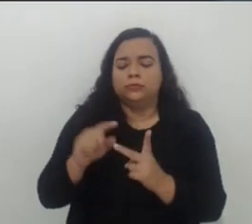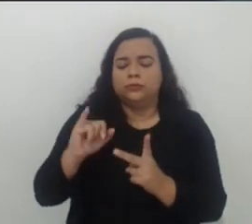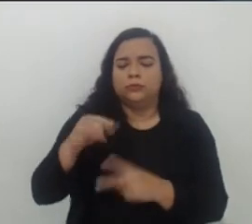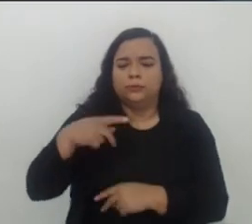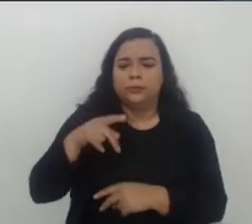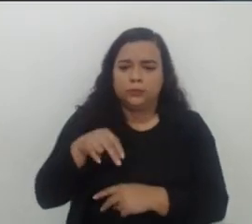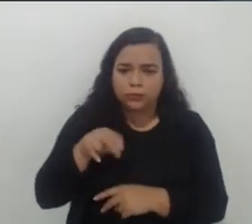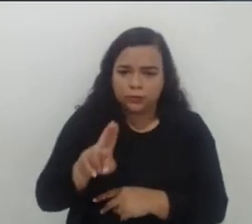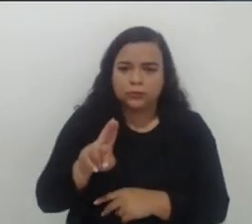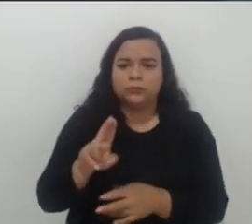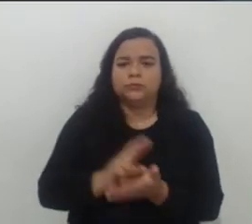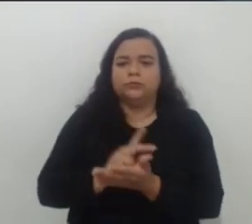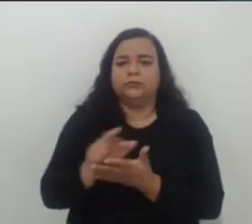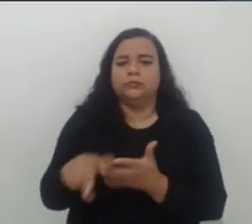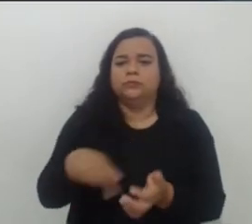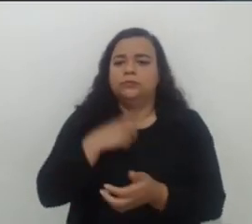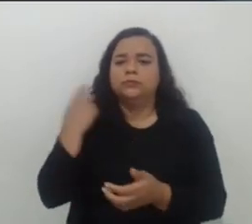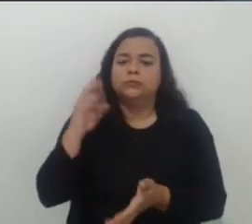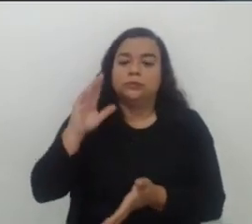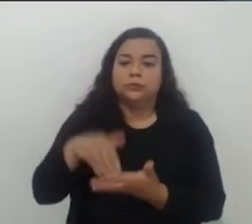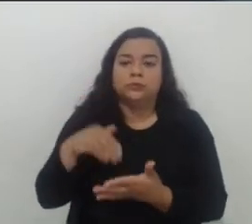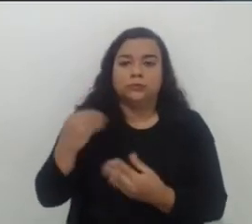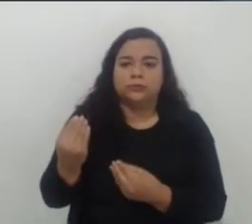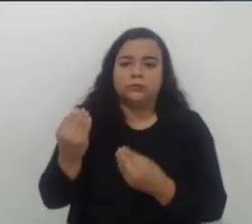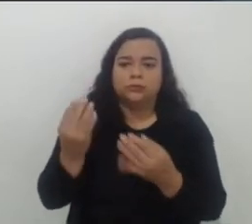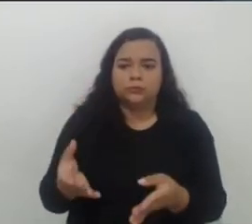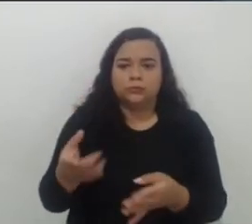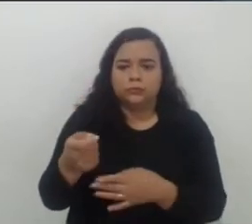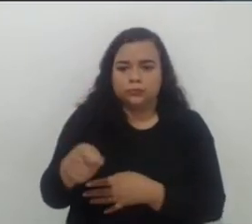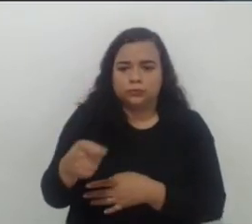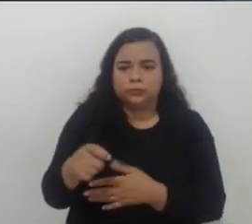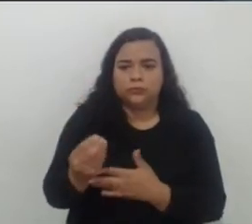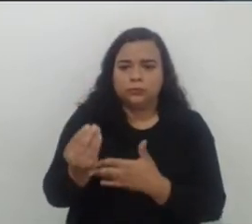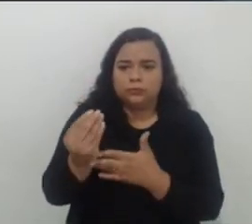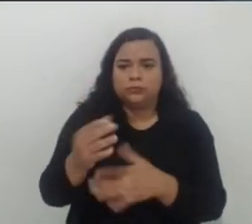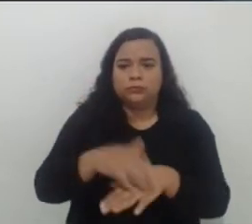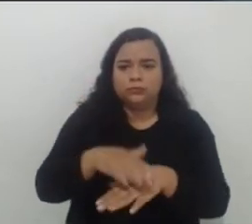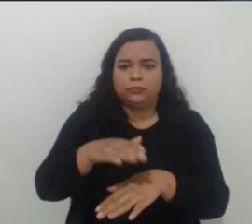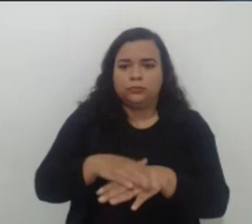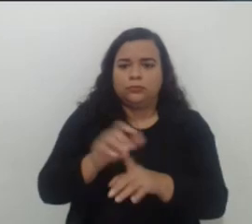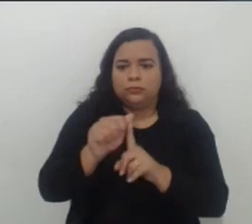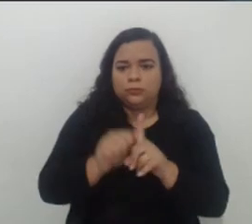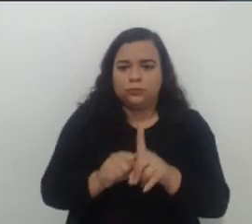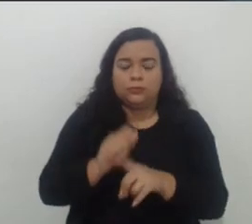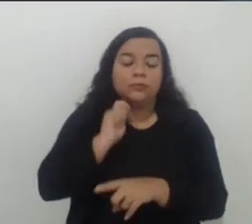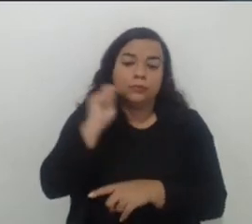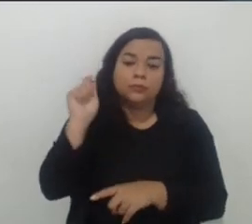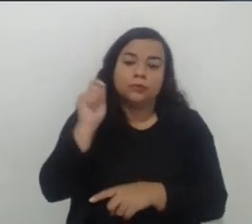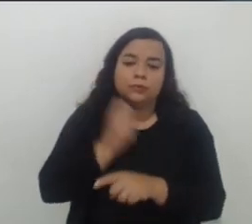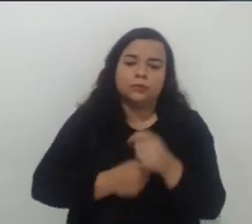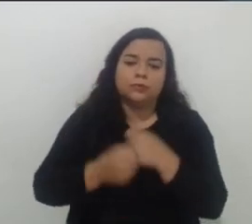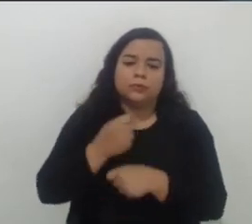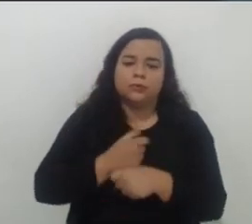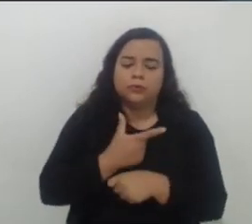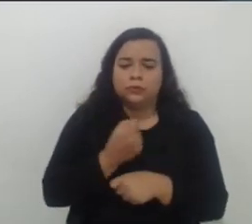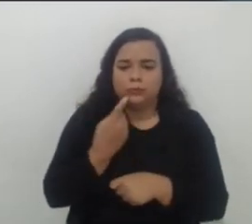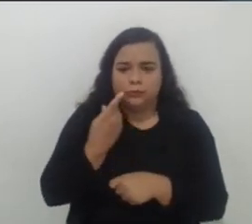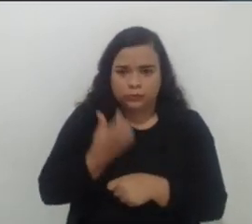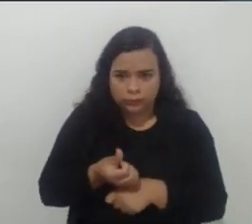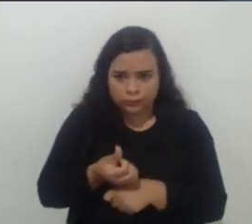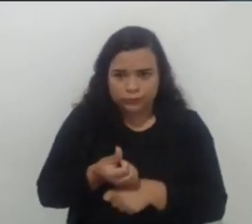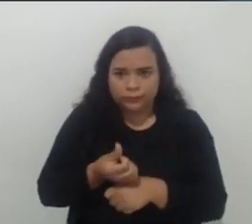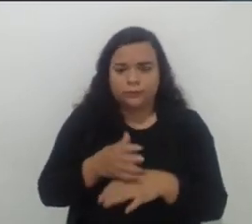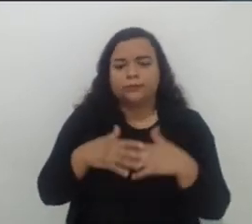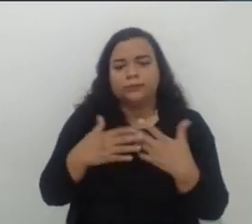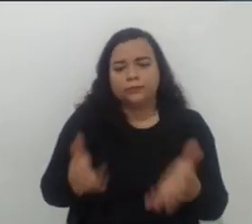vincendos até a efetiva entrega das chaves em abril de 2016. Assim, um dos